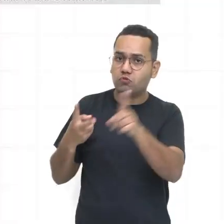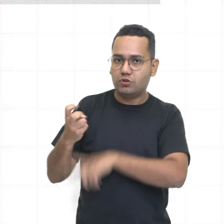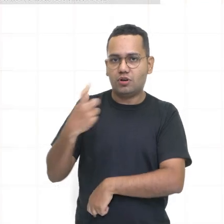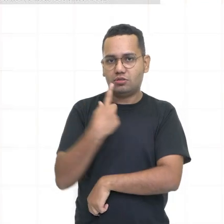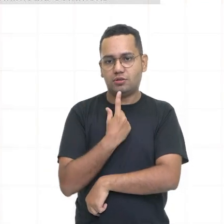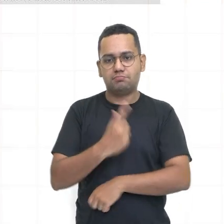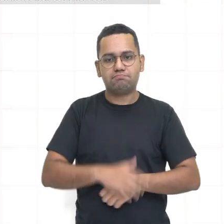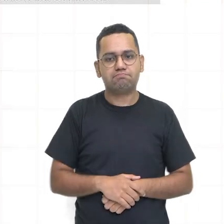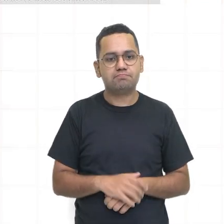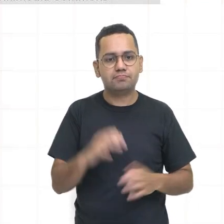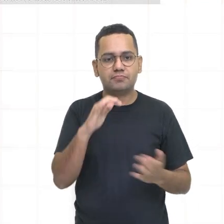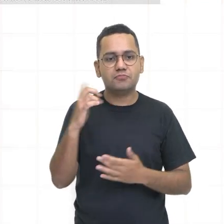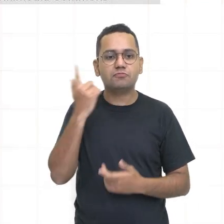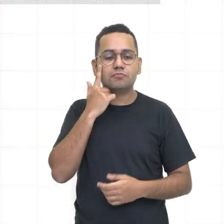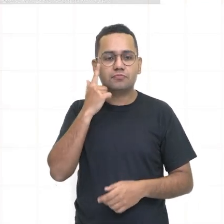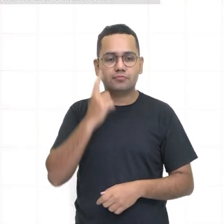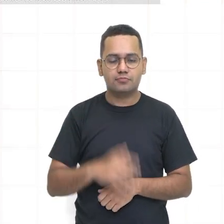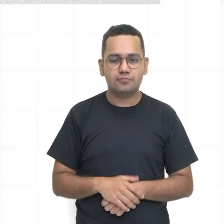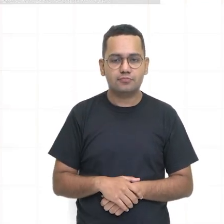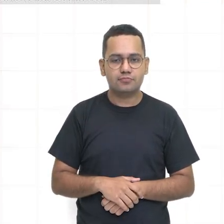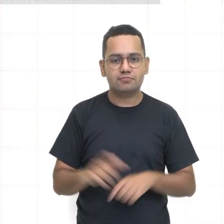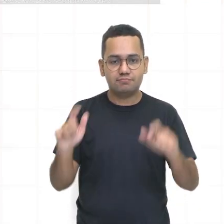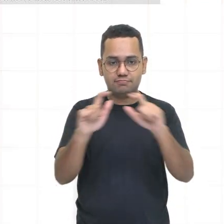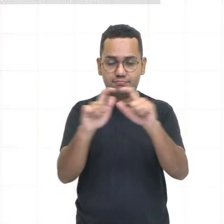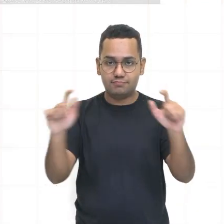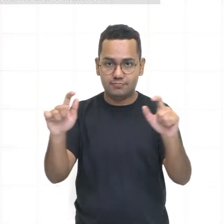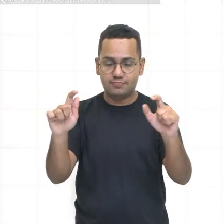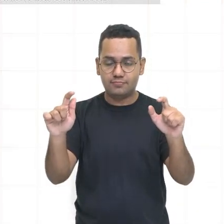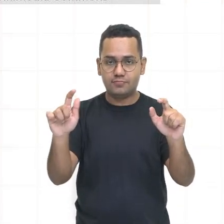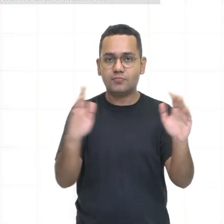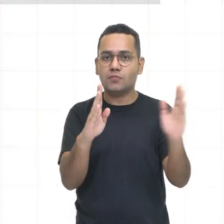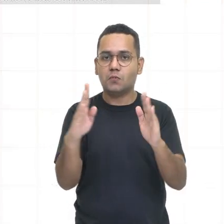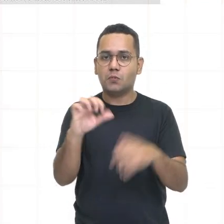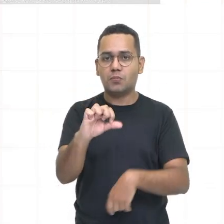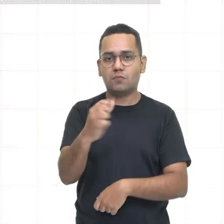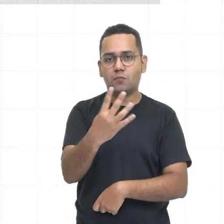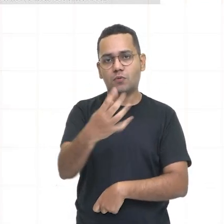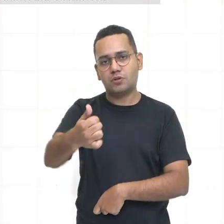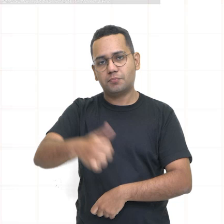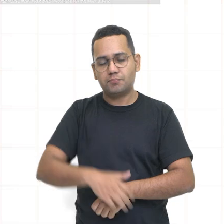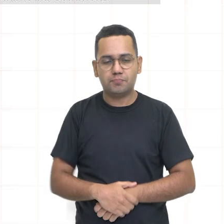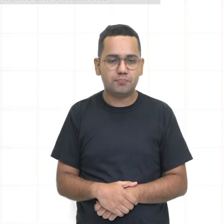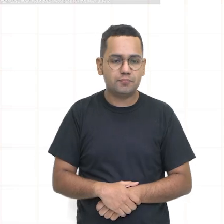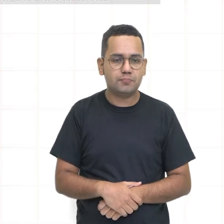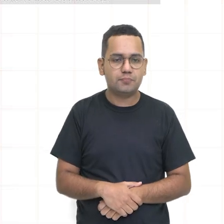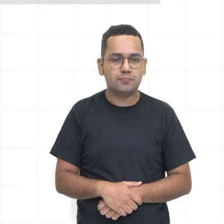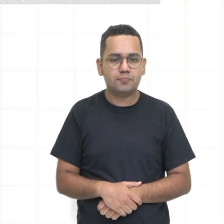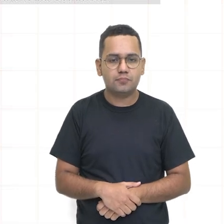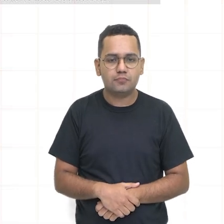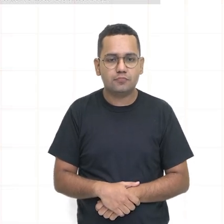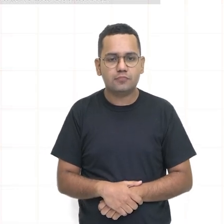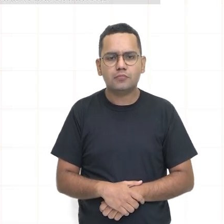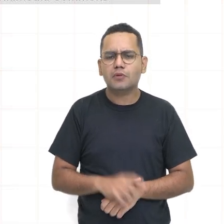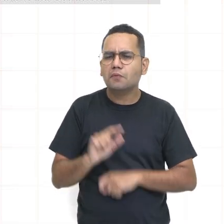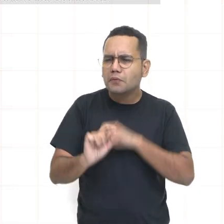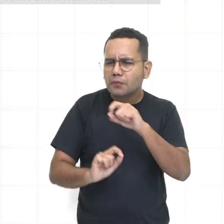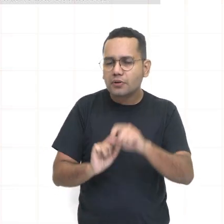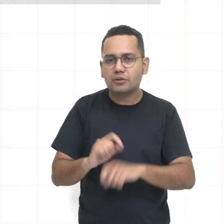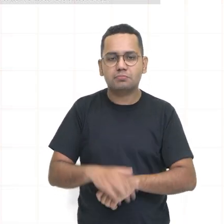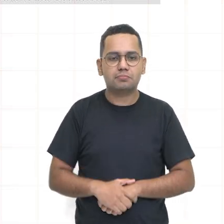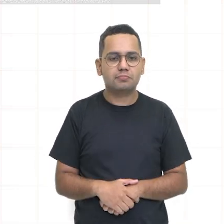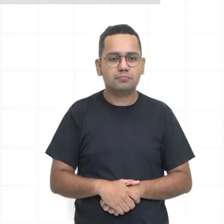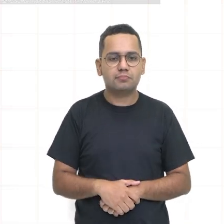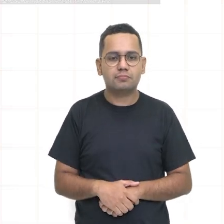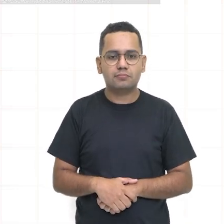fato. Operação Barbarossa, em 1941, em que nós observamos a